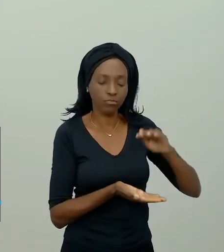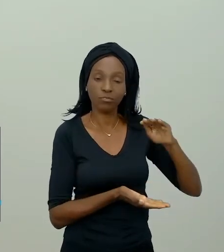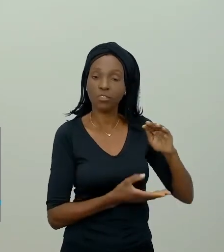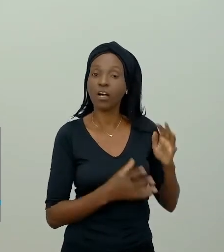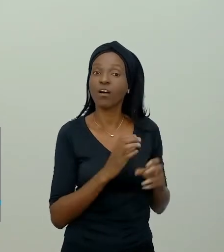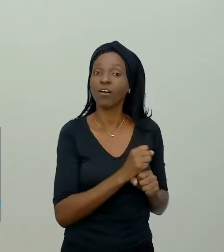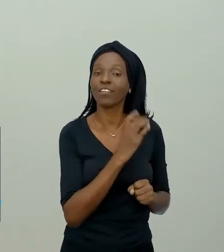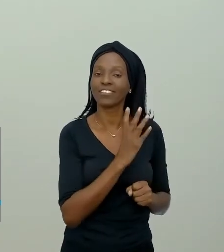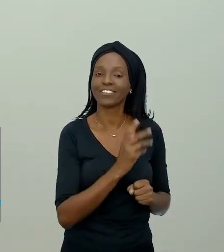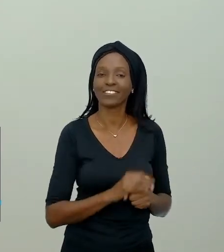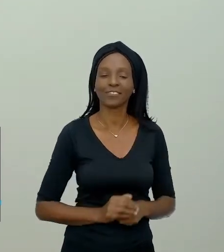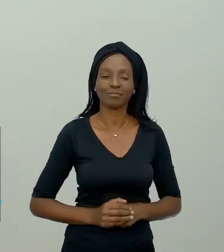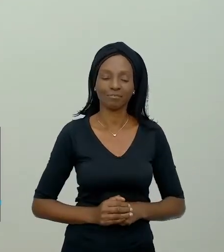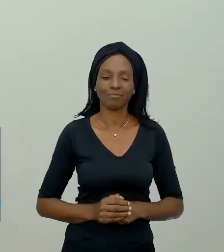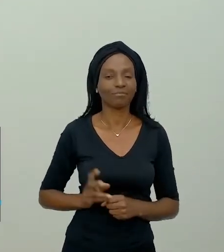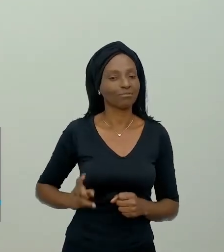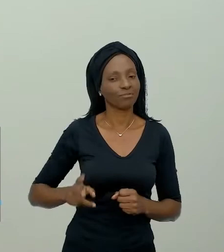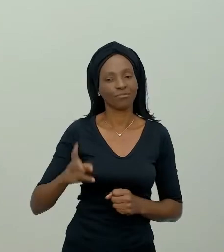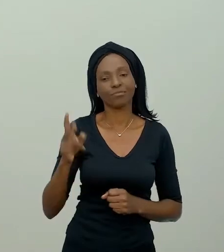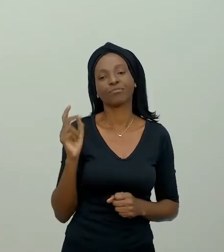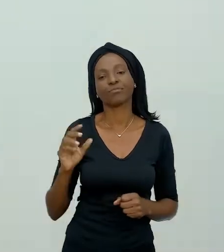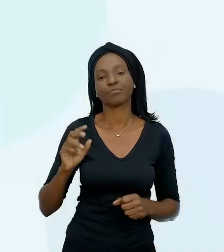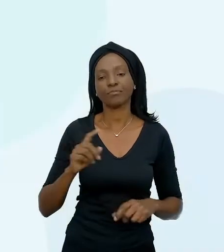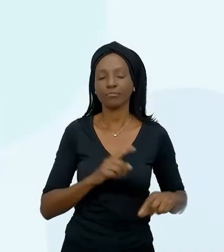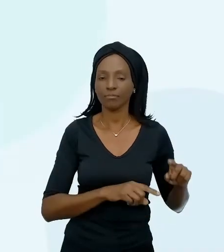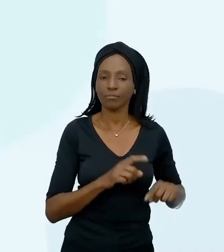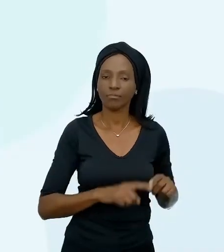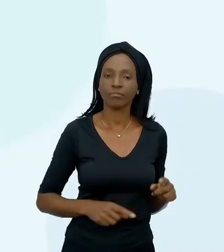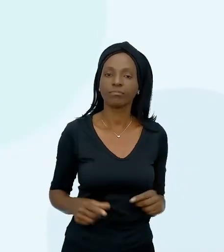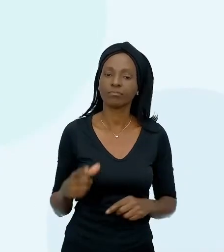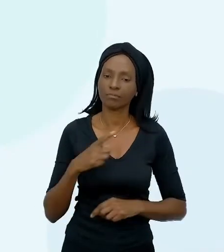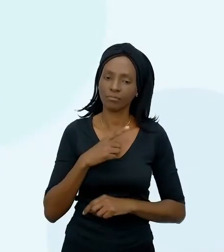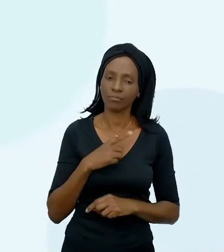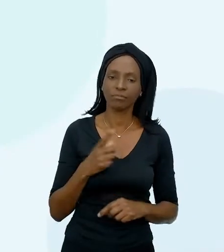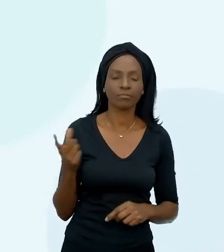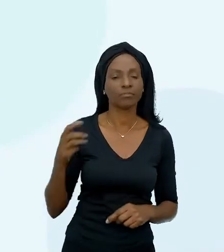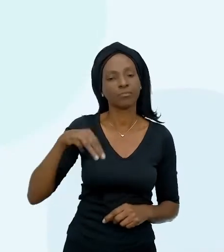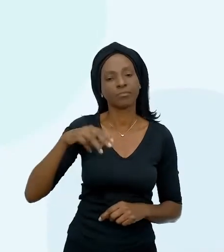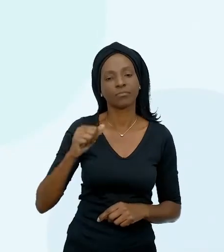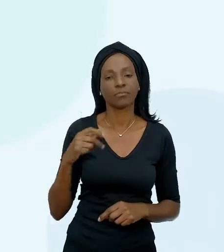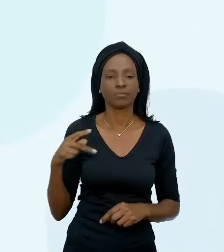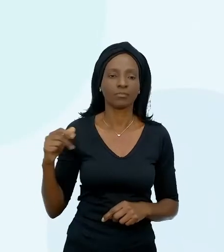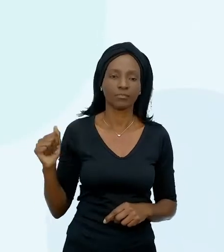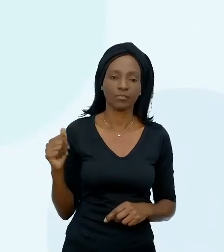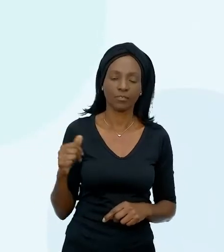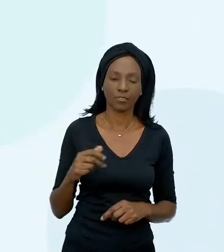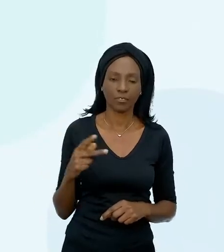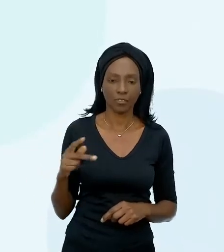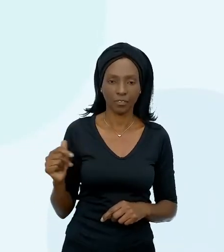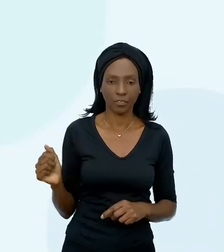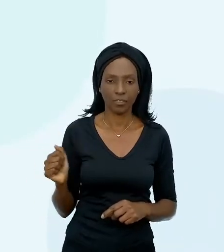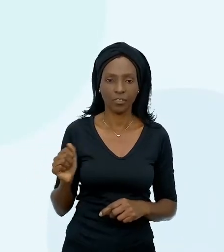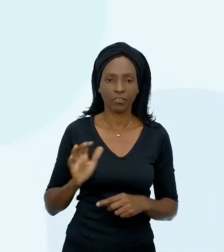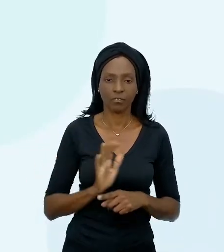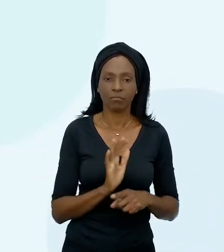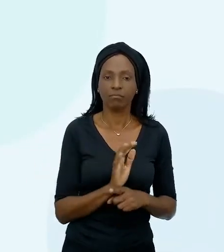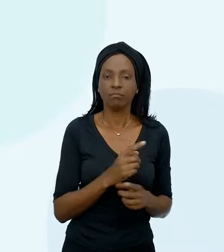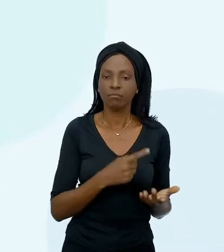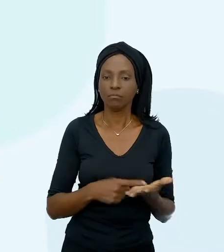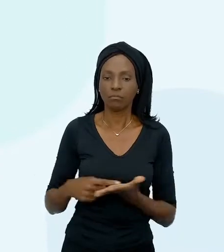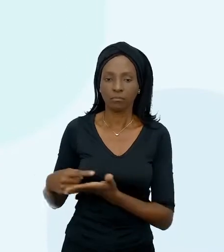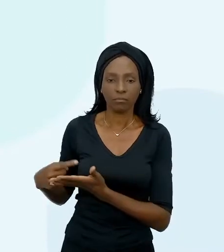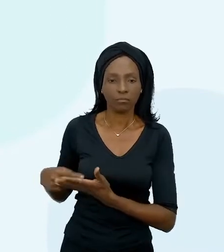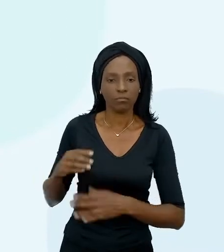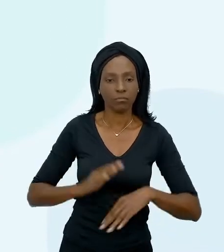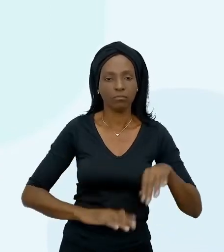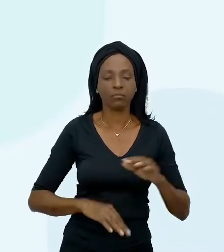dando continuidade ao nosso material, tá aí, nosso material de apoio ao planejamento e